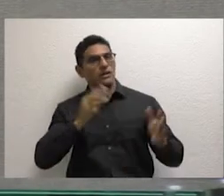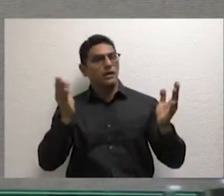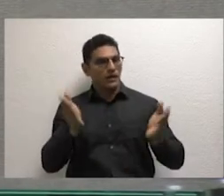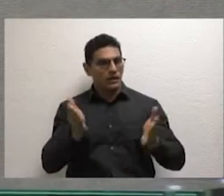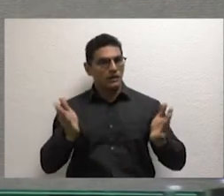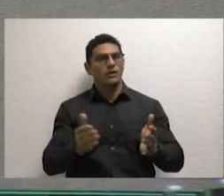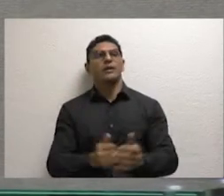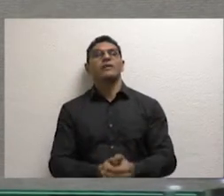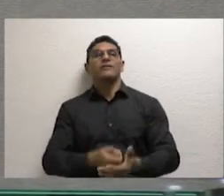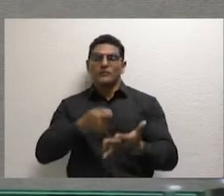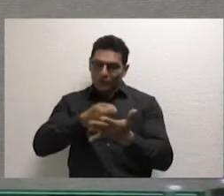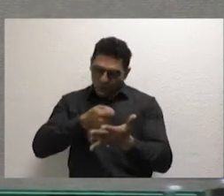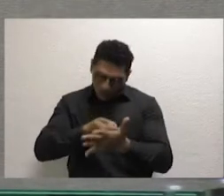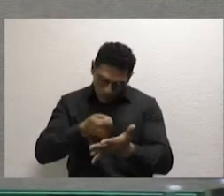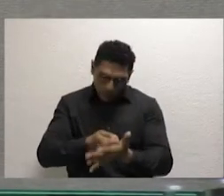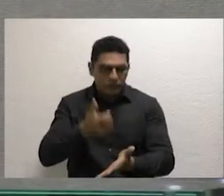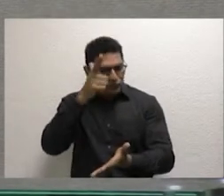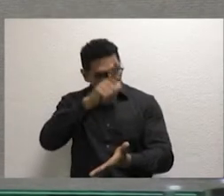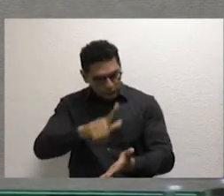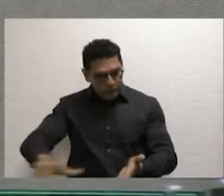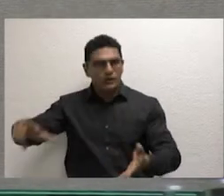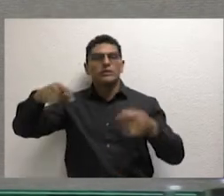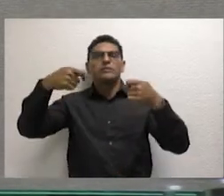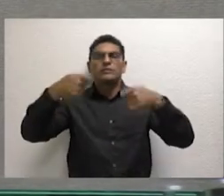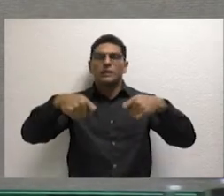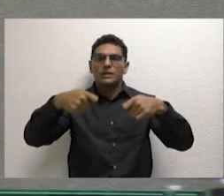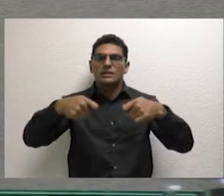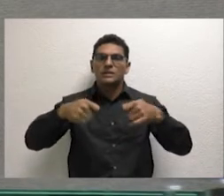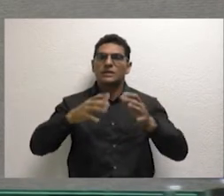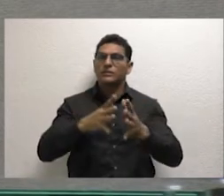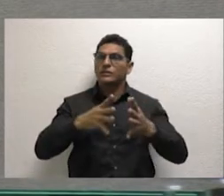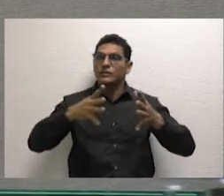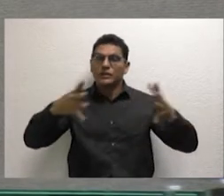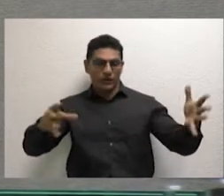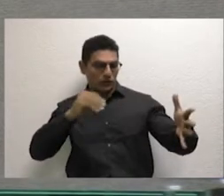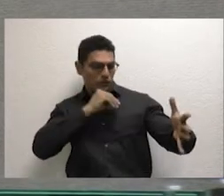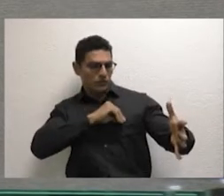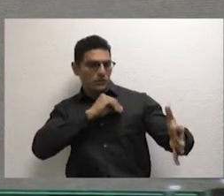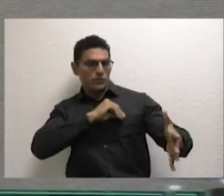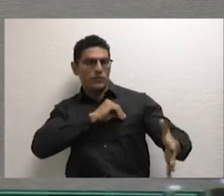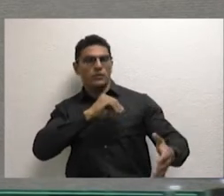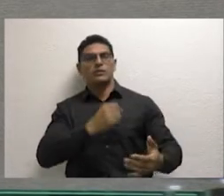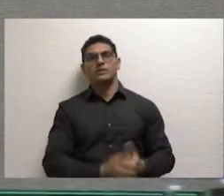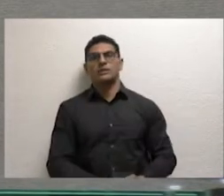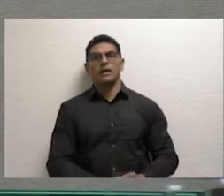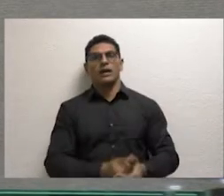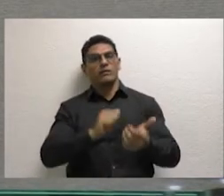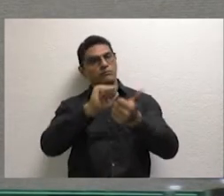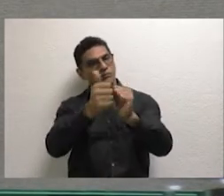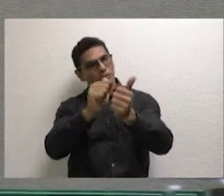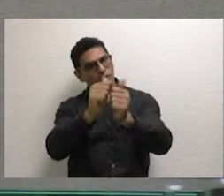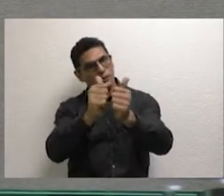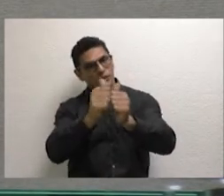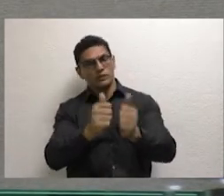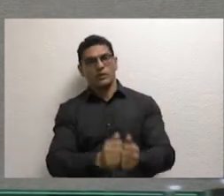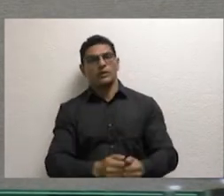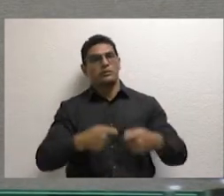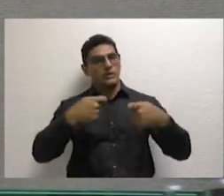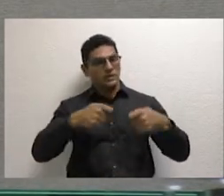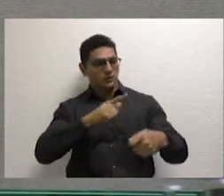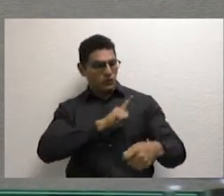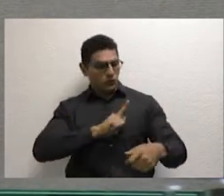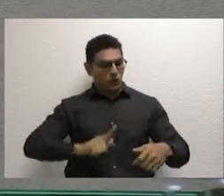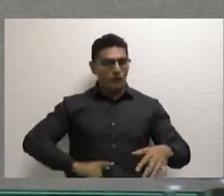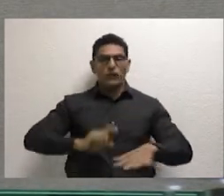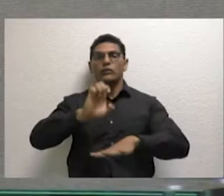continuar cobrando mais porque a gente precisa ainda tentar ampliar o Bolsa Atleta a gente precisa que o governo do estado também